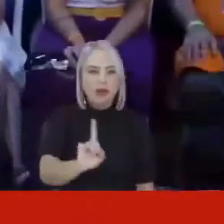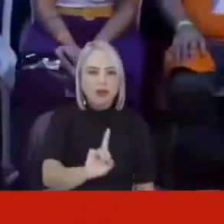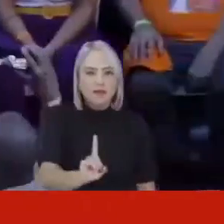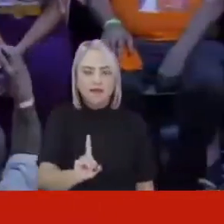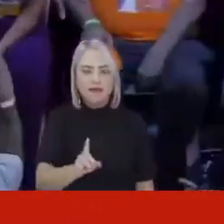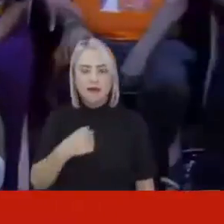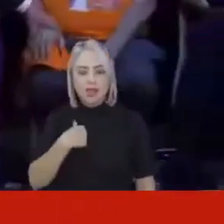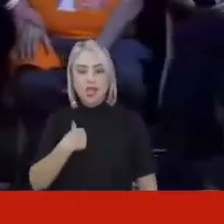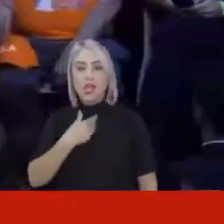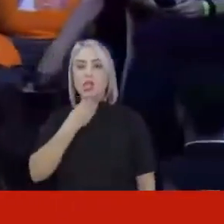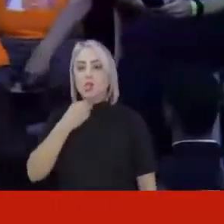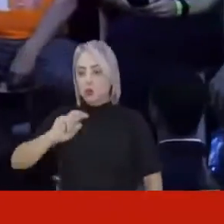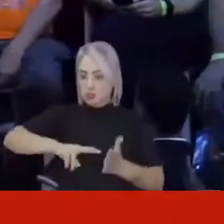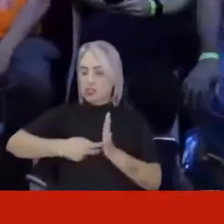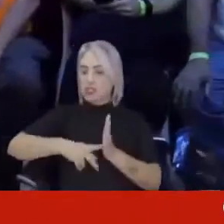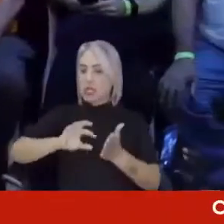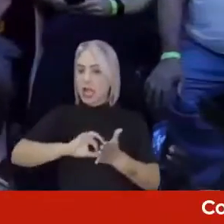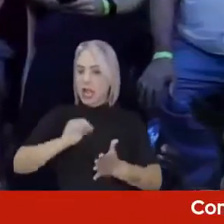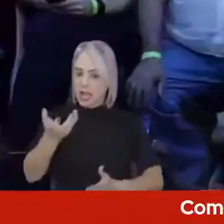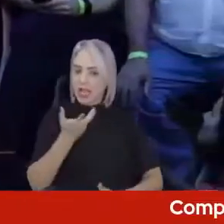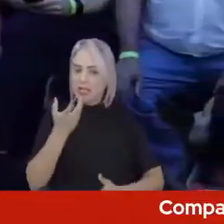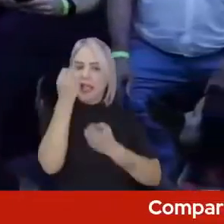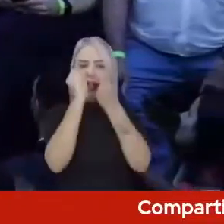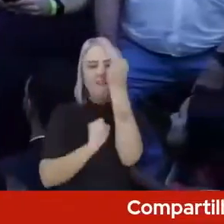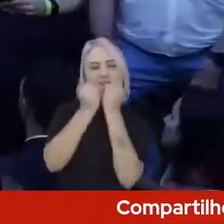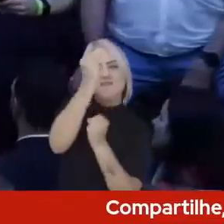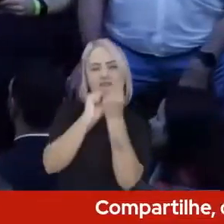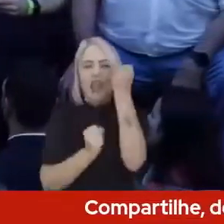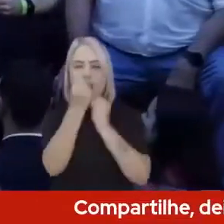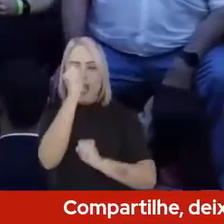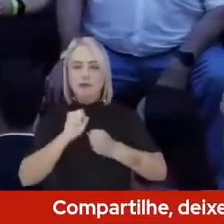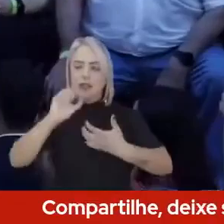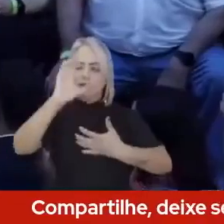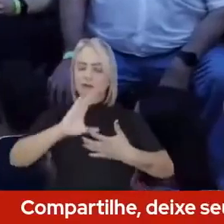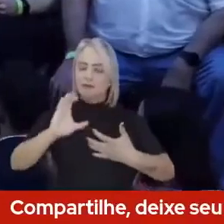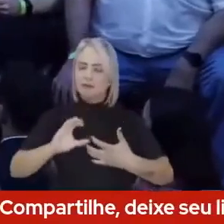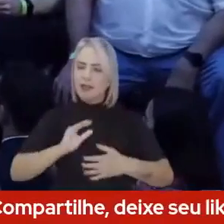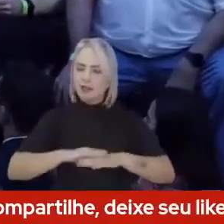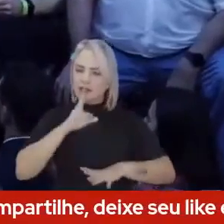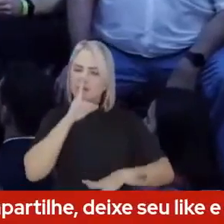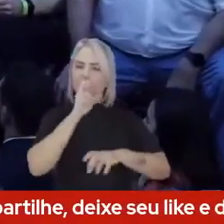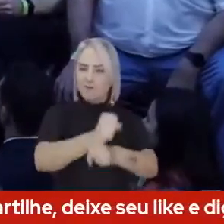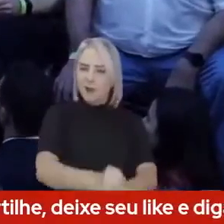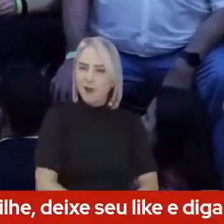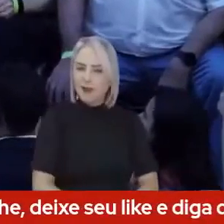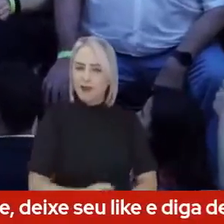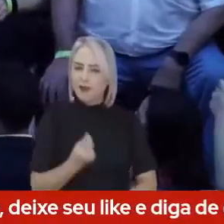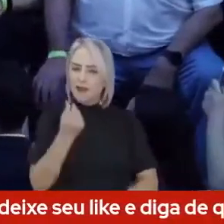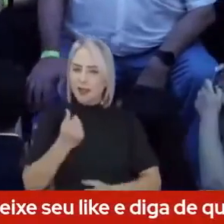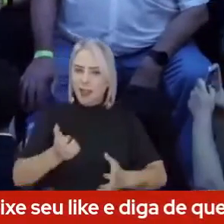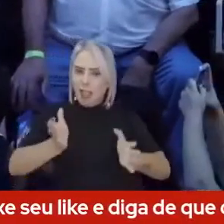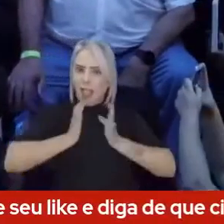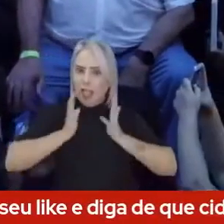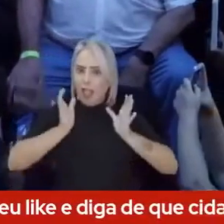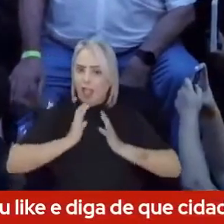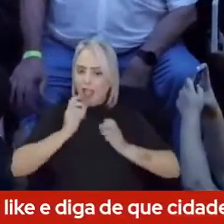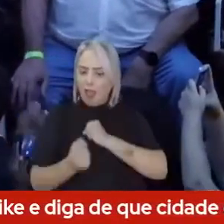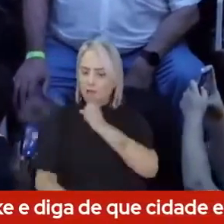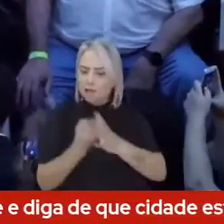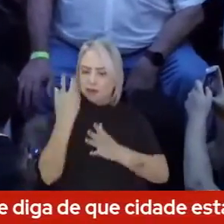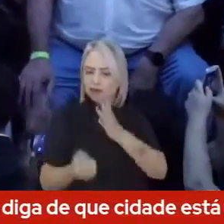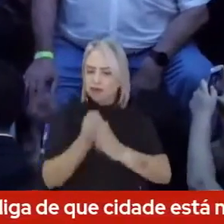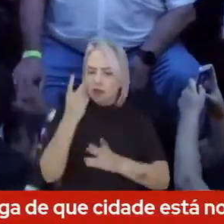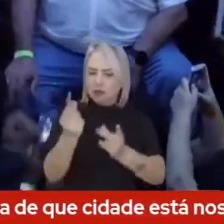sindicalista, ele quer que a fábrica, na sua categoria, seja forte, ganhe muito dinheiro, produza muito e venda muito